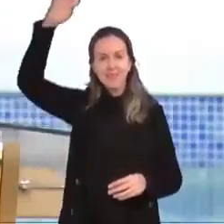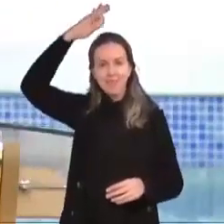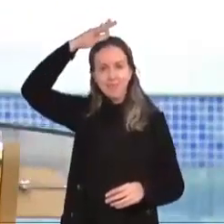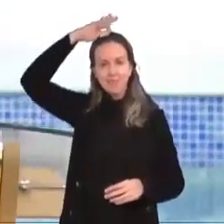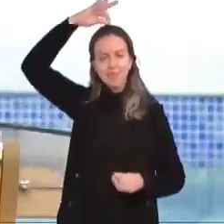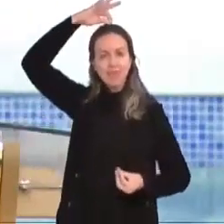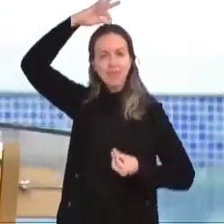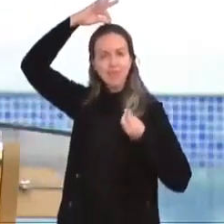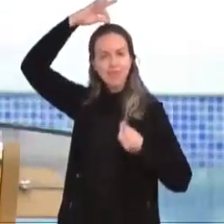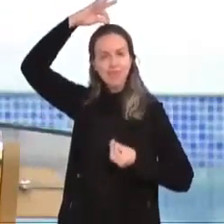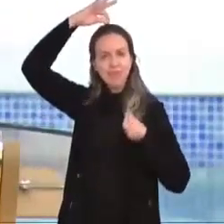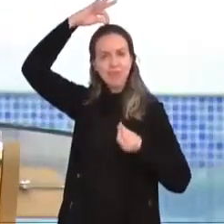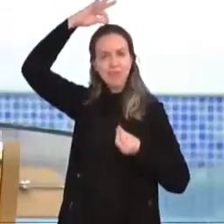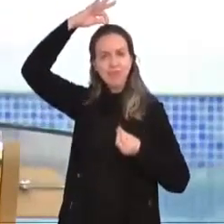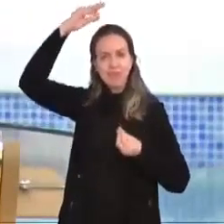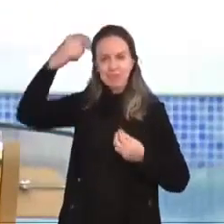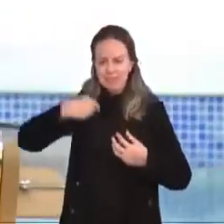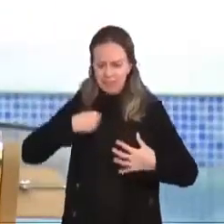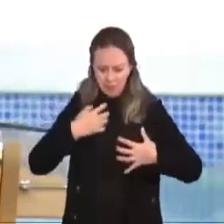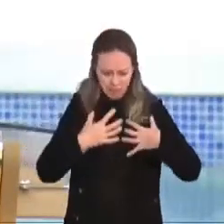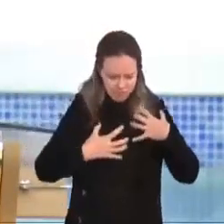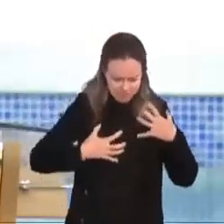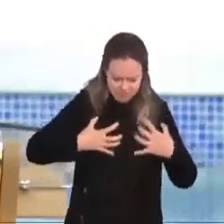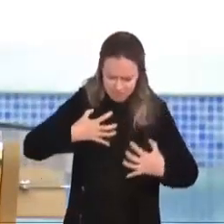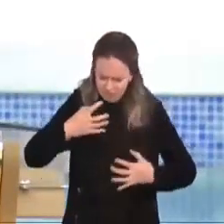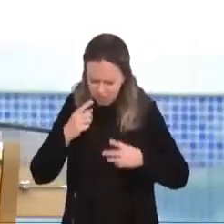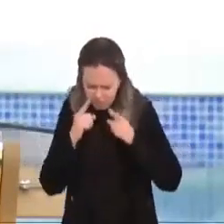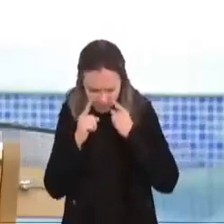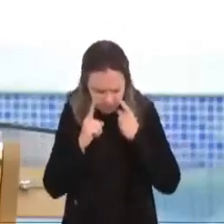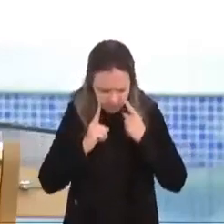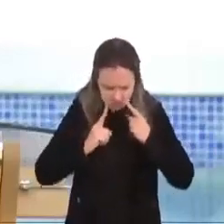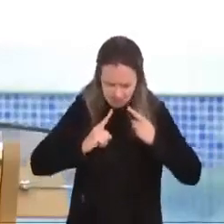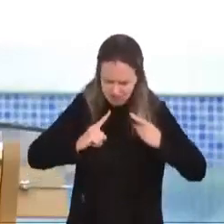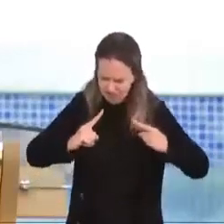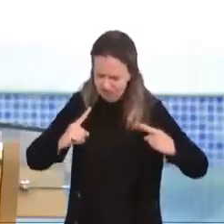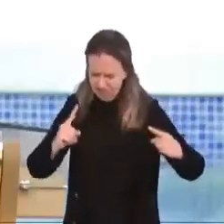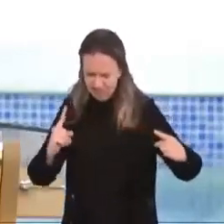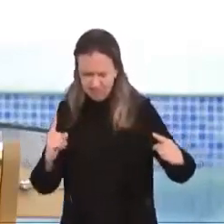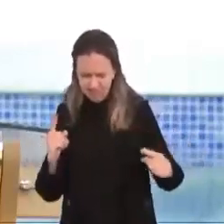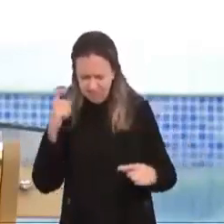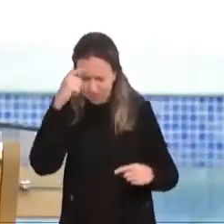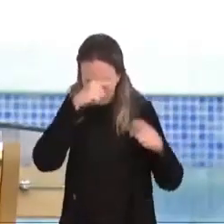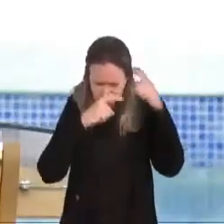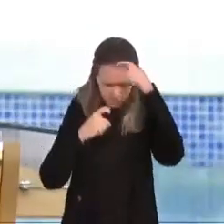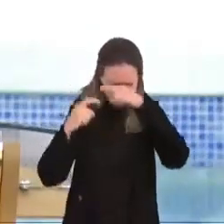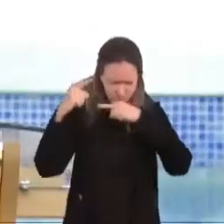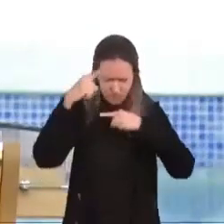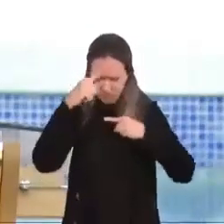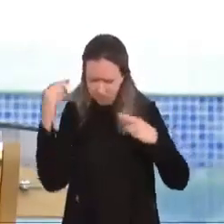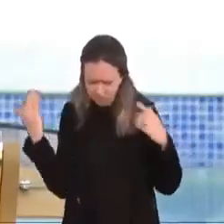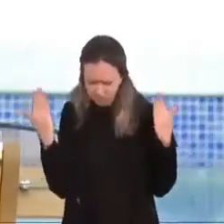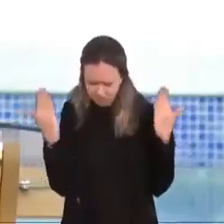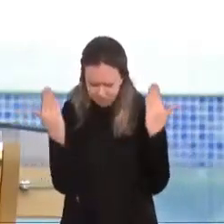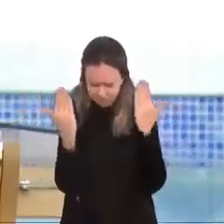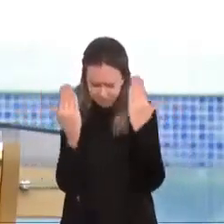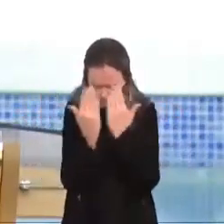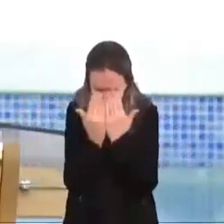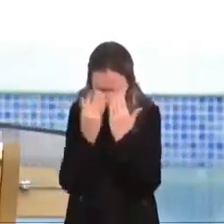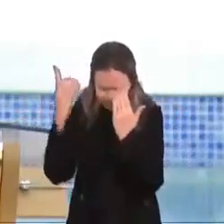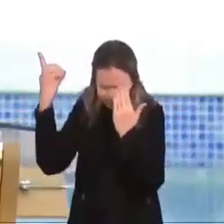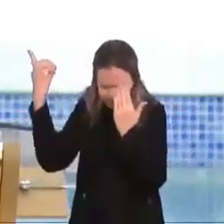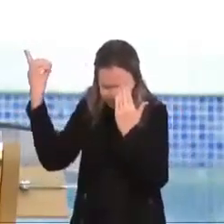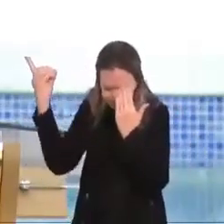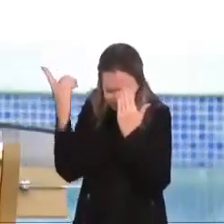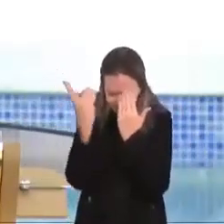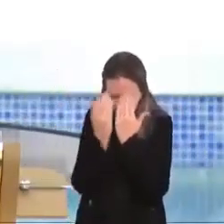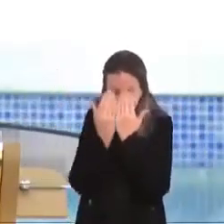ouvem em tempos de angústia, em tempos de privação. Eu tenho autorização de Deus para